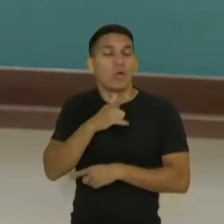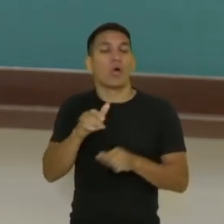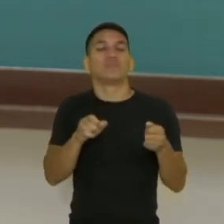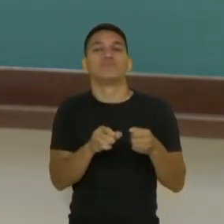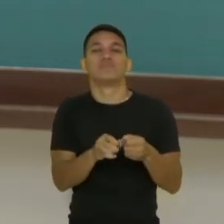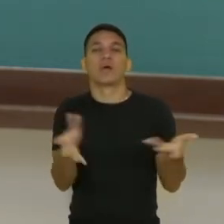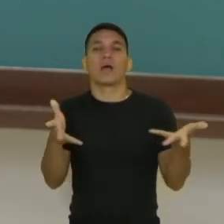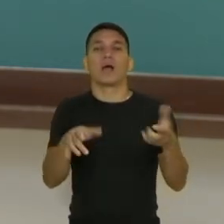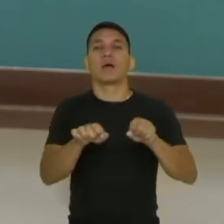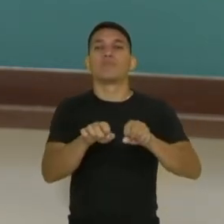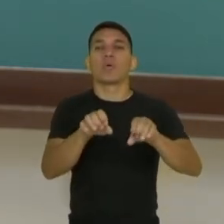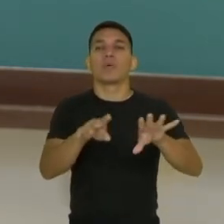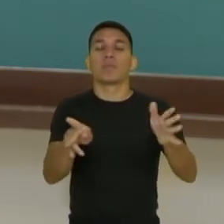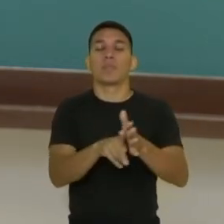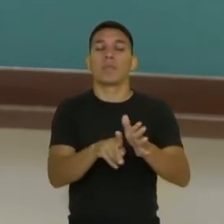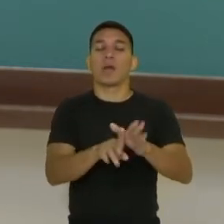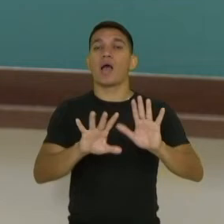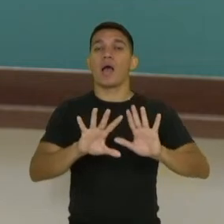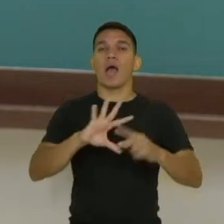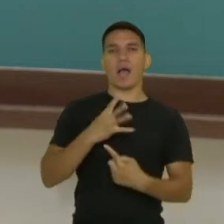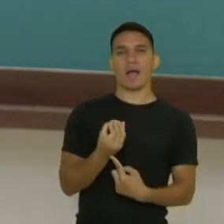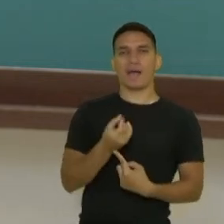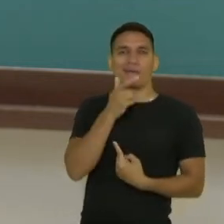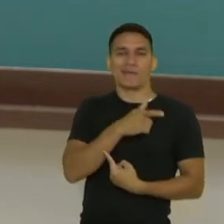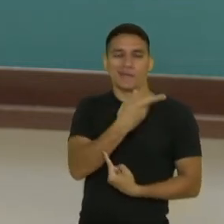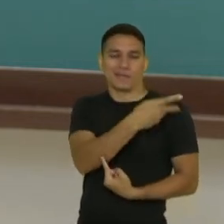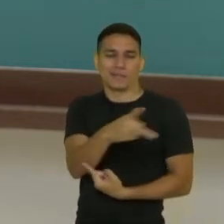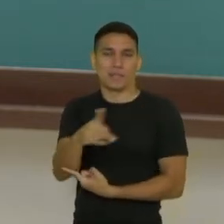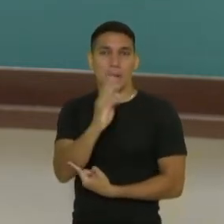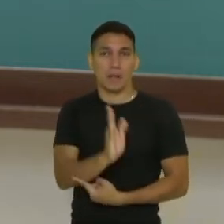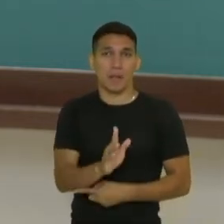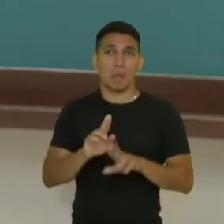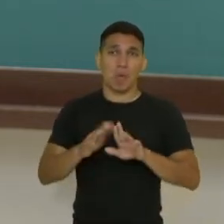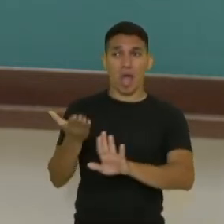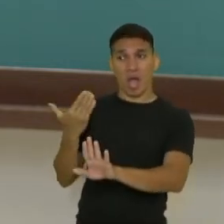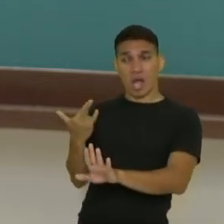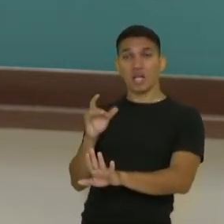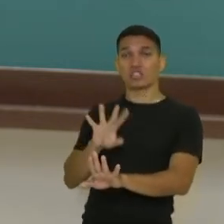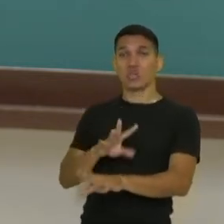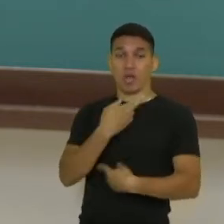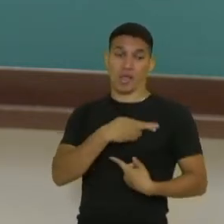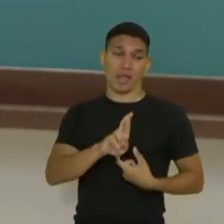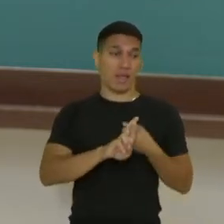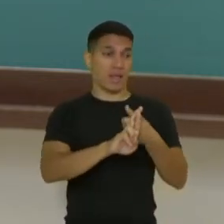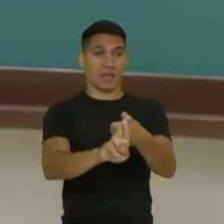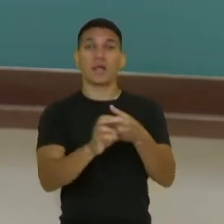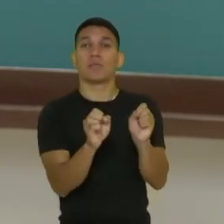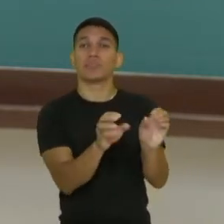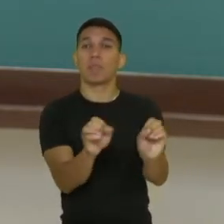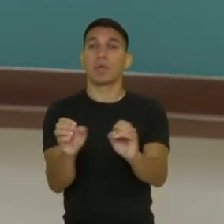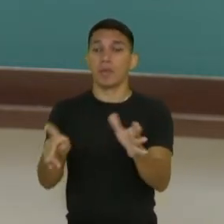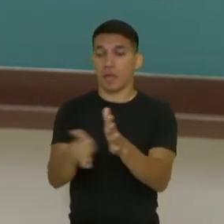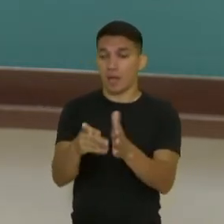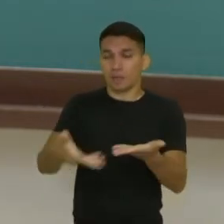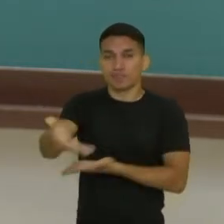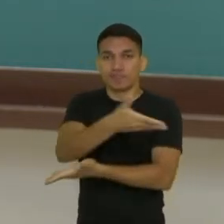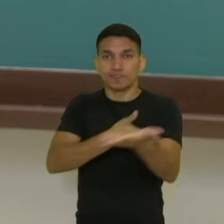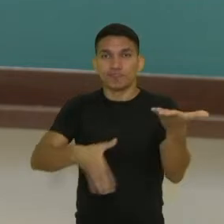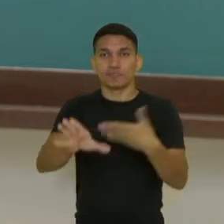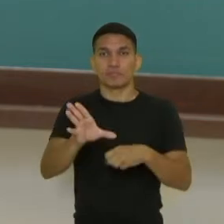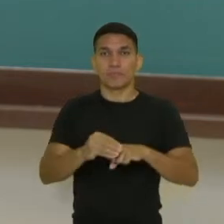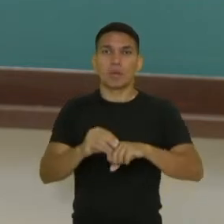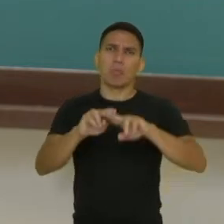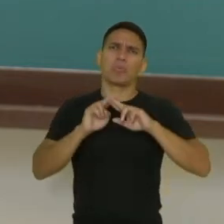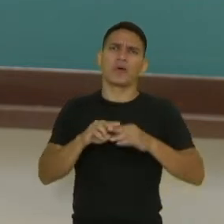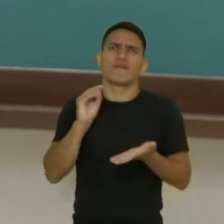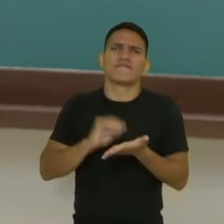foi ensinada a arte acadêmica no Brasil. Até então, era uma arte que era passada por religiosos, era uma arte ensinada e aprendida aqui dentro. Por isso que nós temos grandes